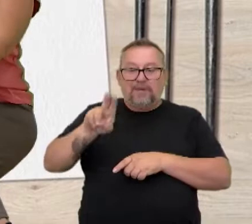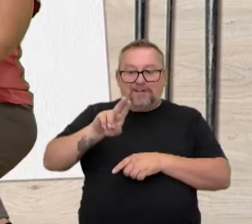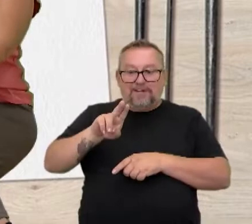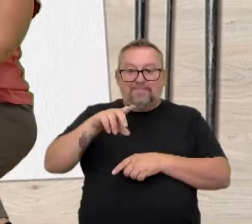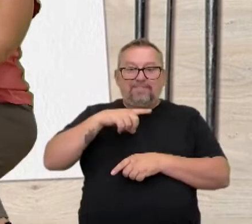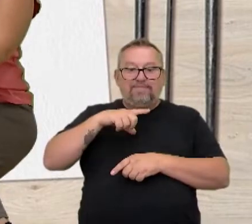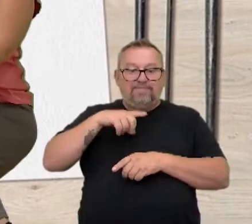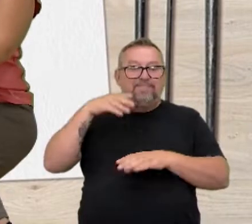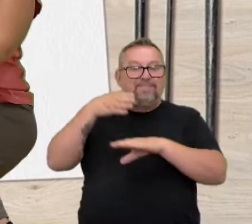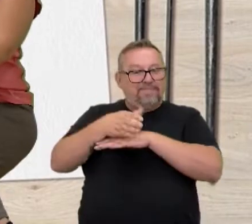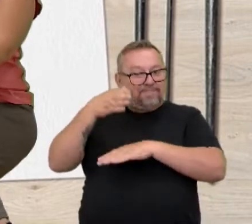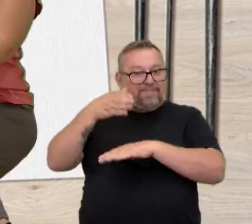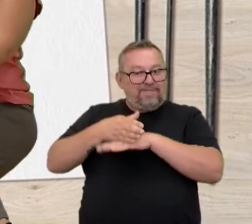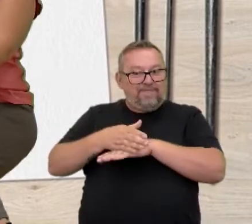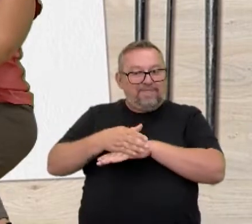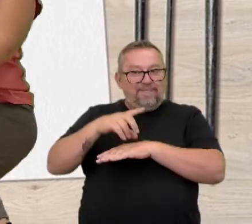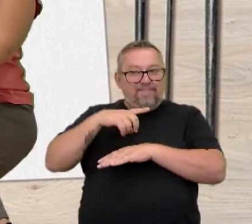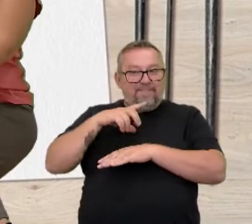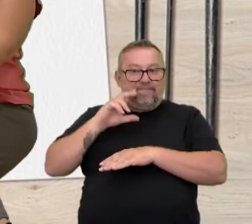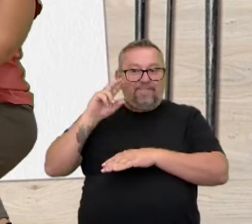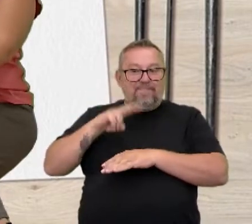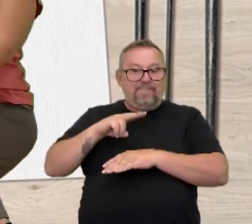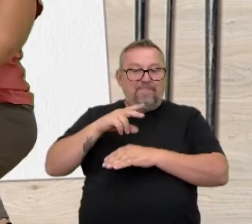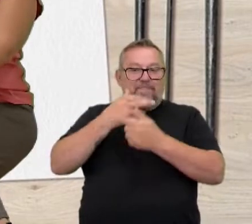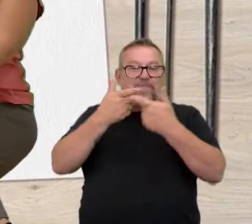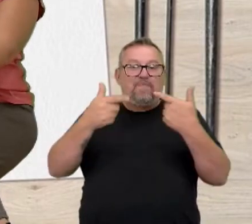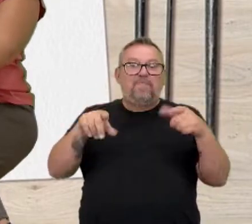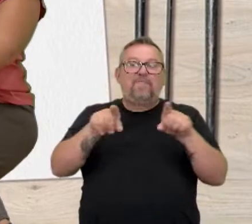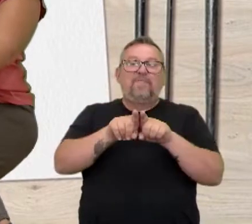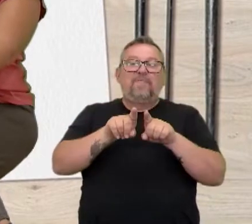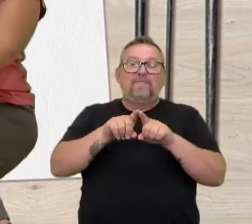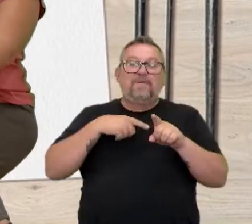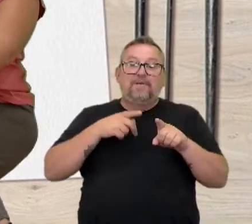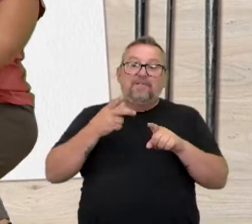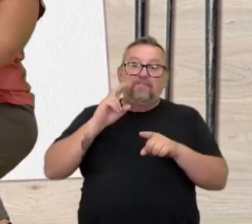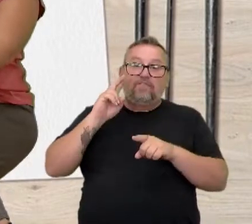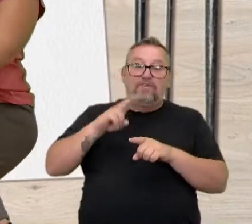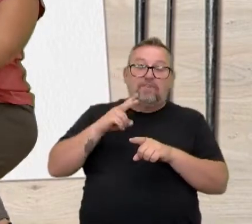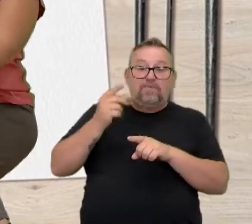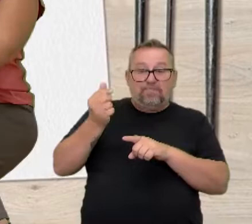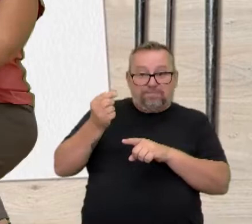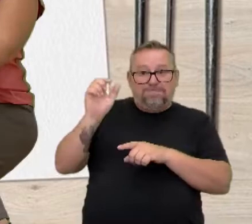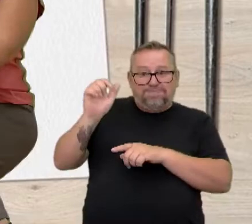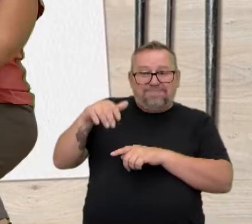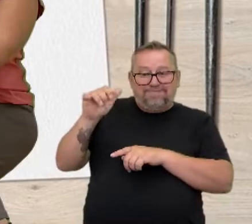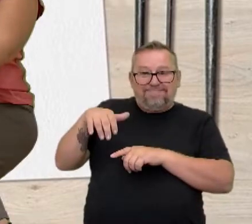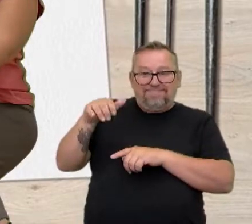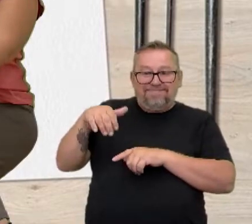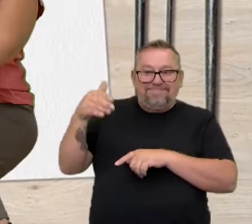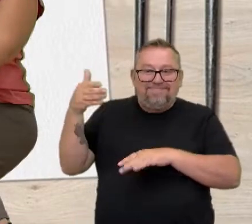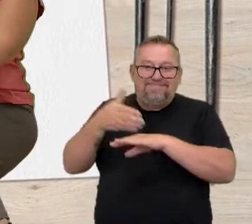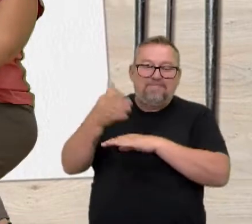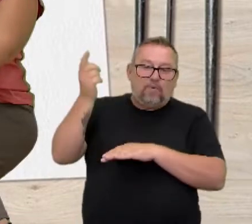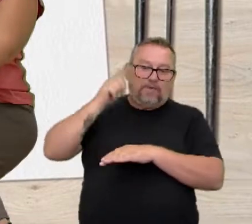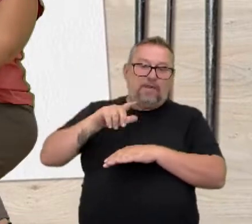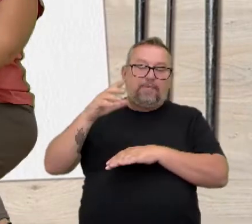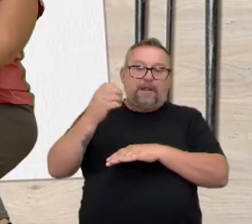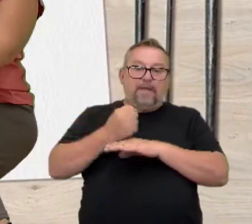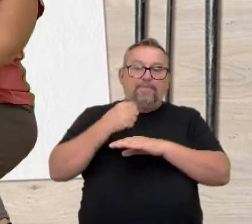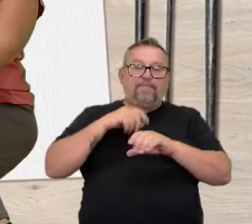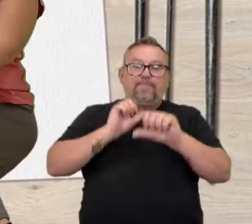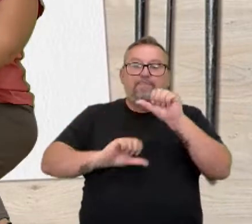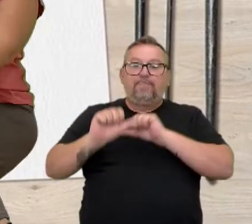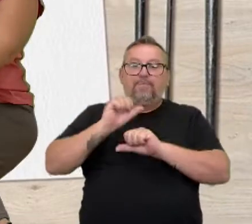tem acesso. Ele tá por ser uma de custo bem acessível, né, todo mundo pode fazer, ele acaba então se